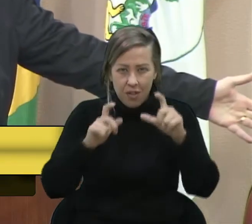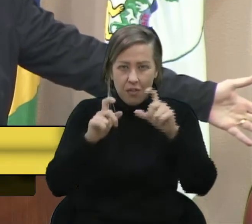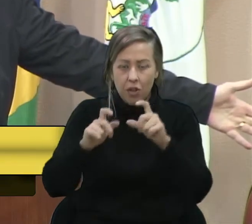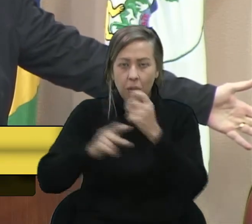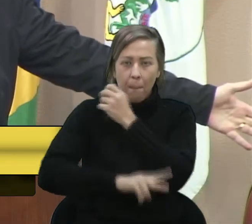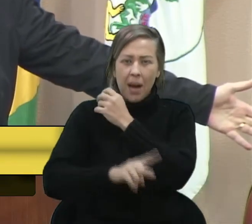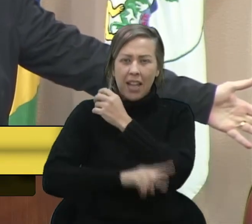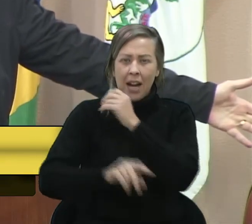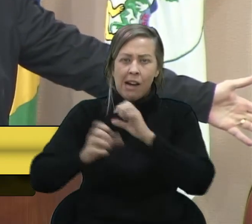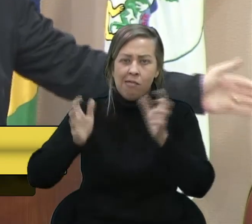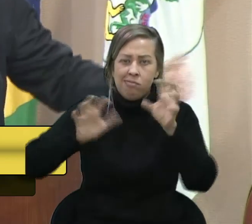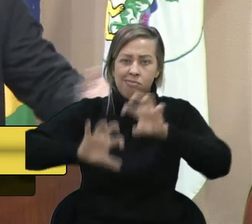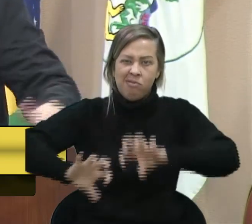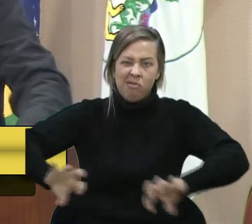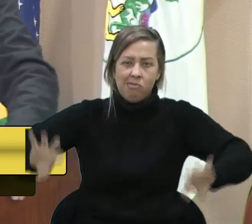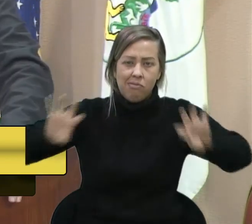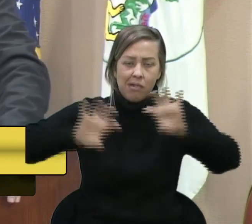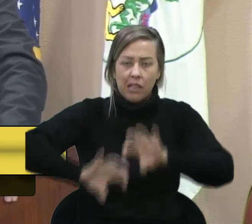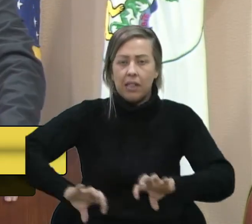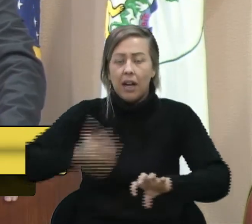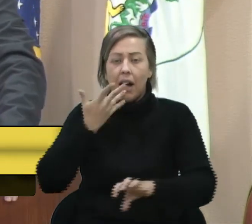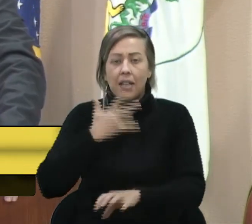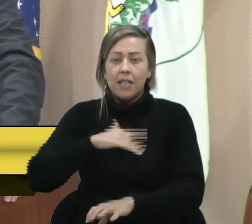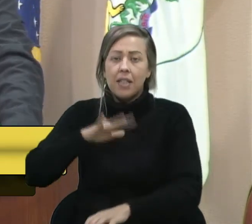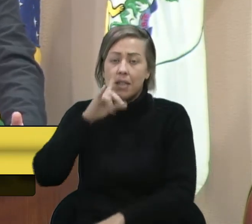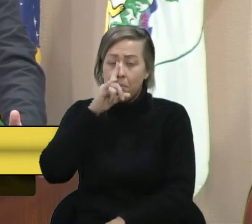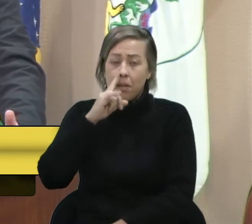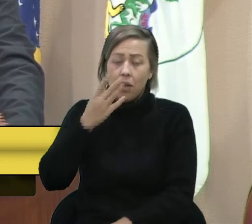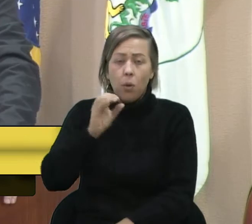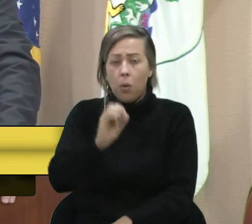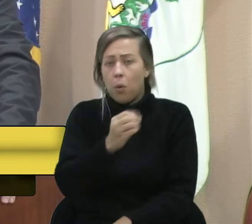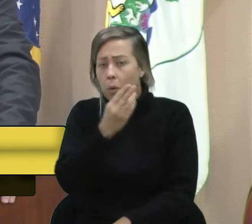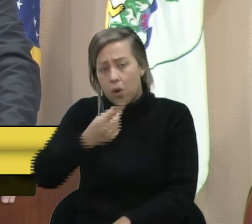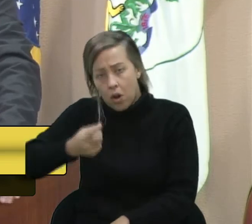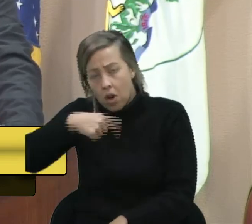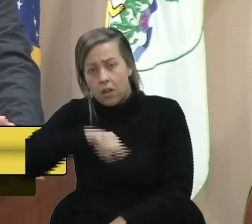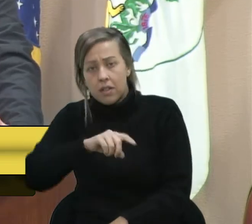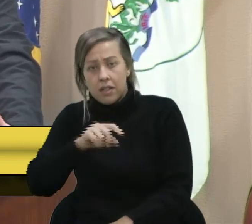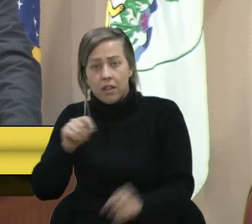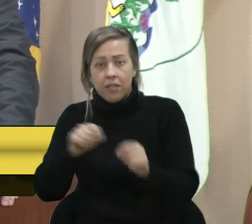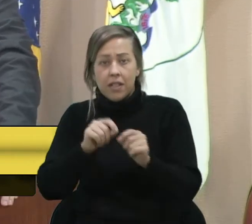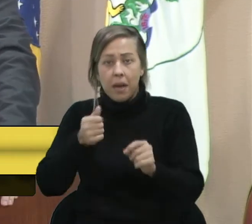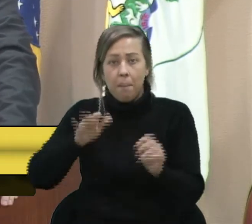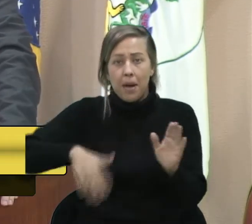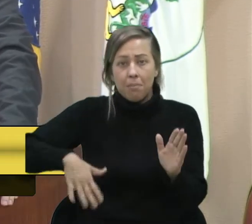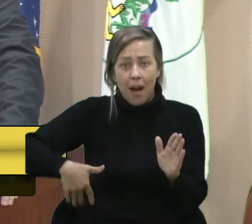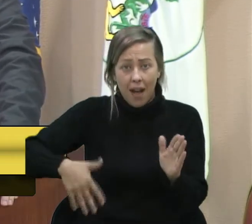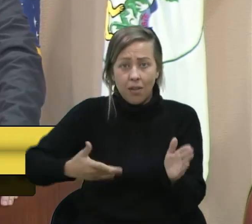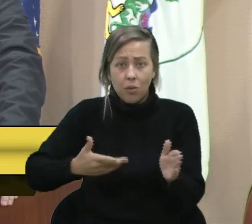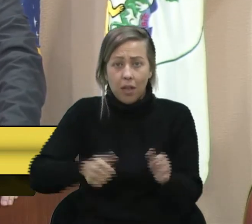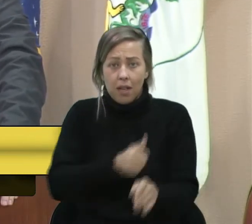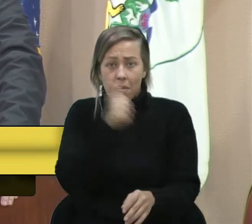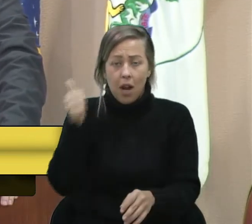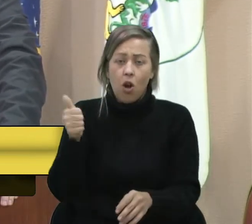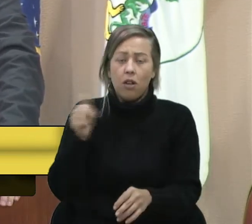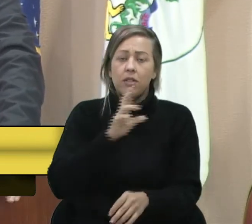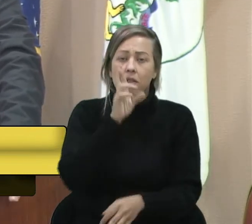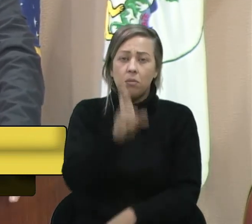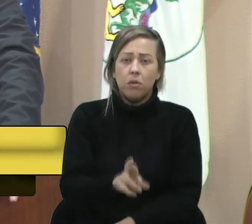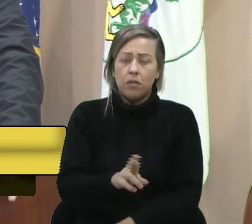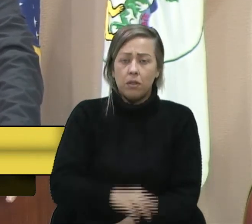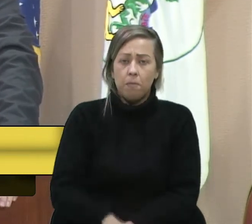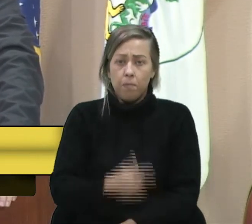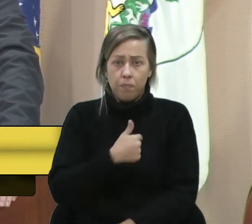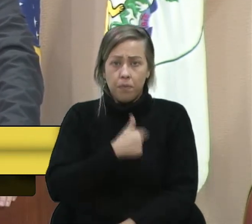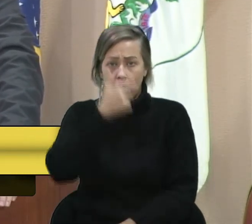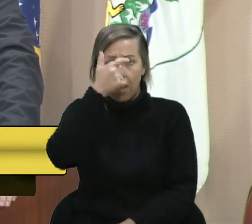toda corroída, né, colocando nossas crianças em risco. Ou a gente vai fazer uma coisa que é mais barata e vai dar melhores resultados. Eu